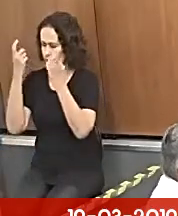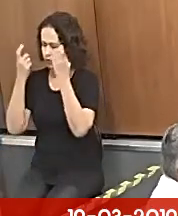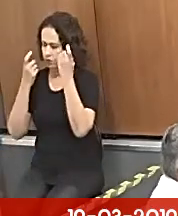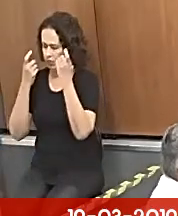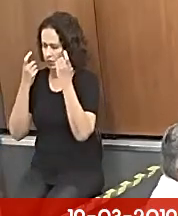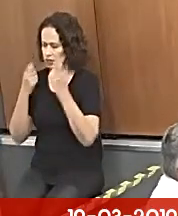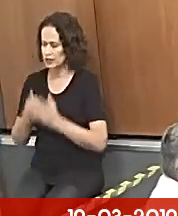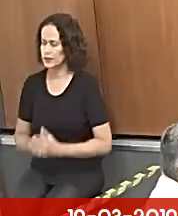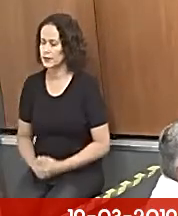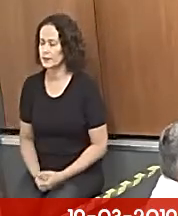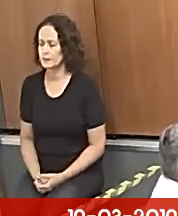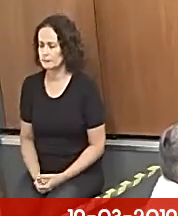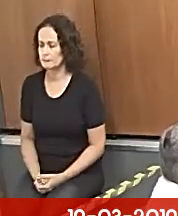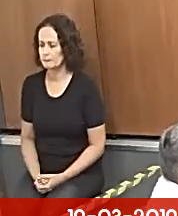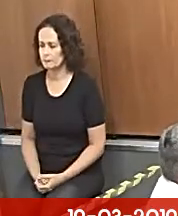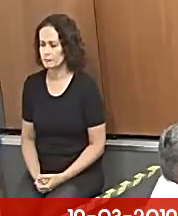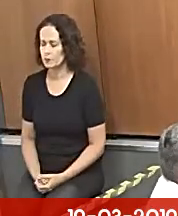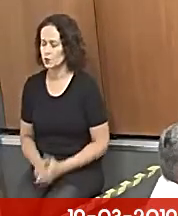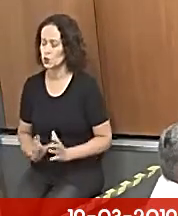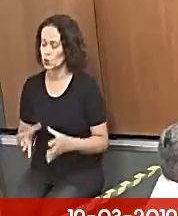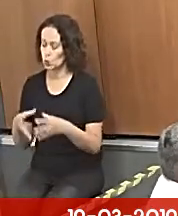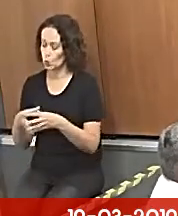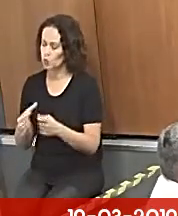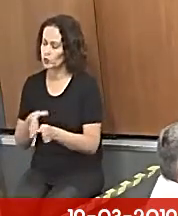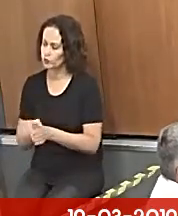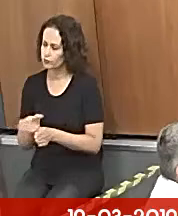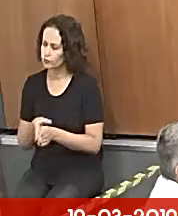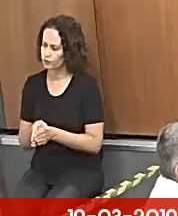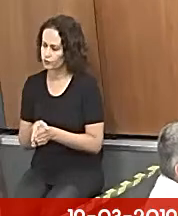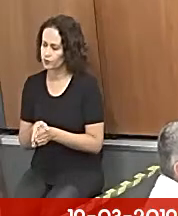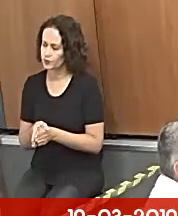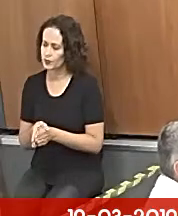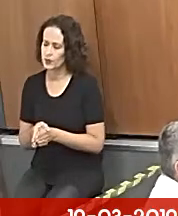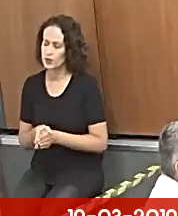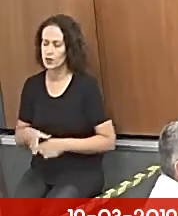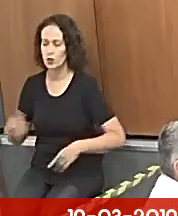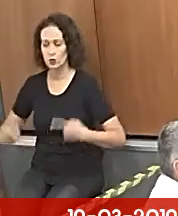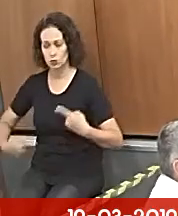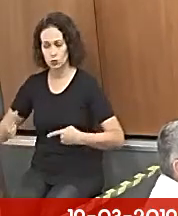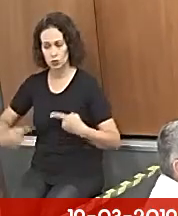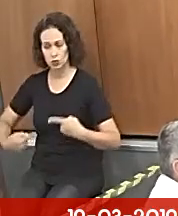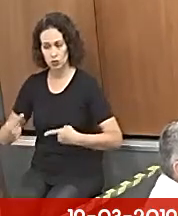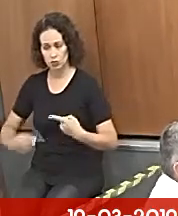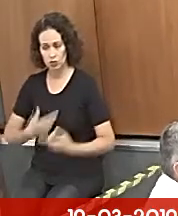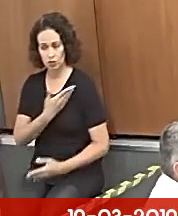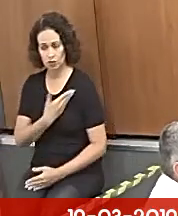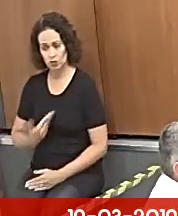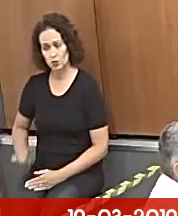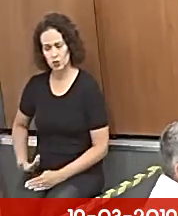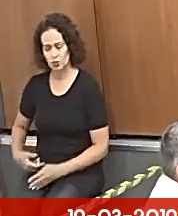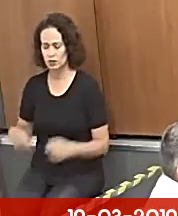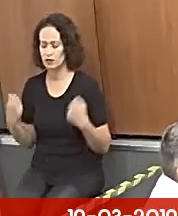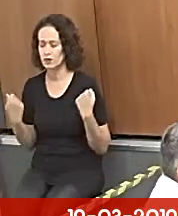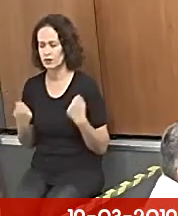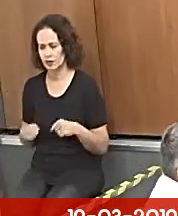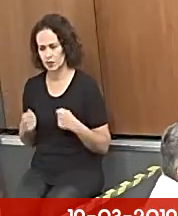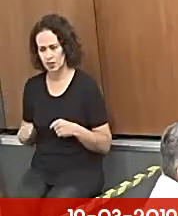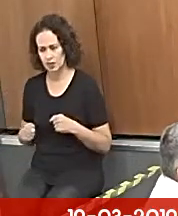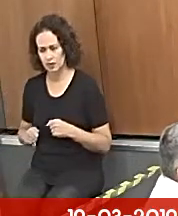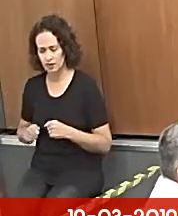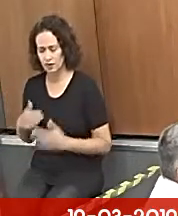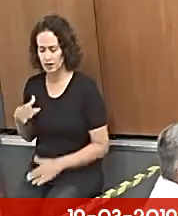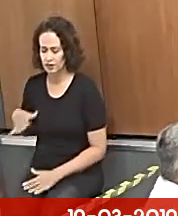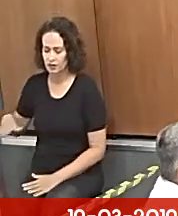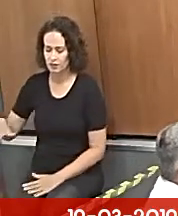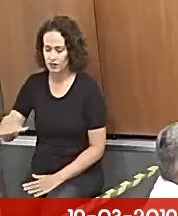é do conselho é que a política pública ela seja efetivada na sua plenitude